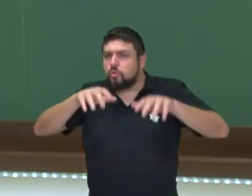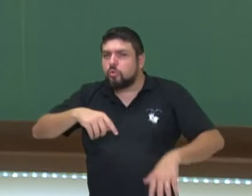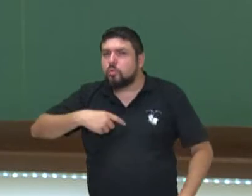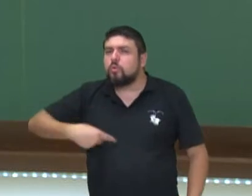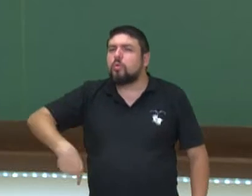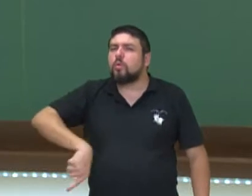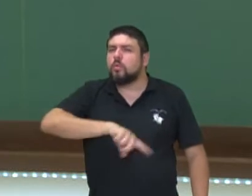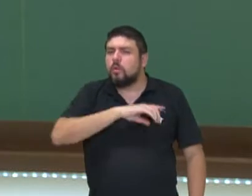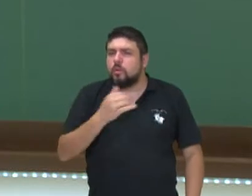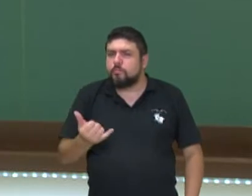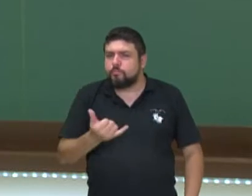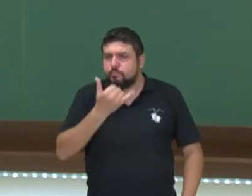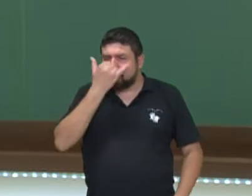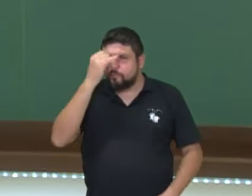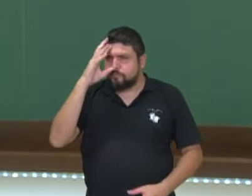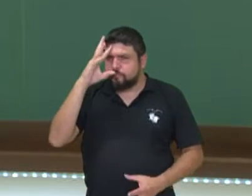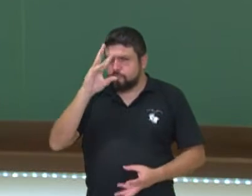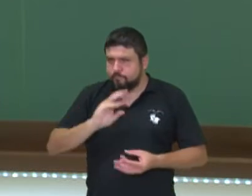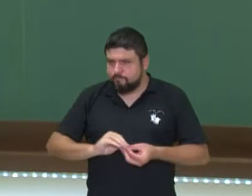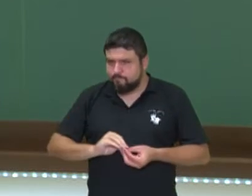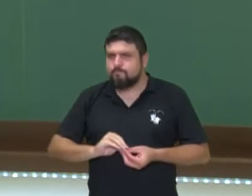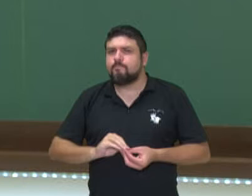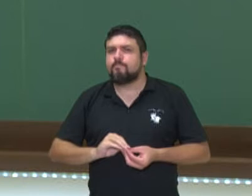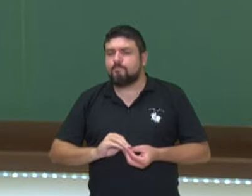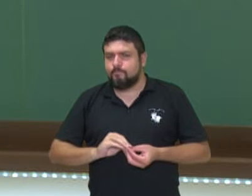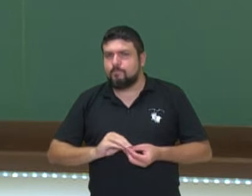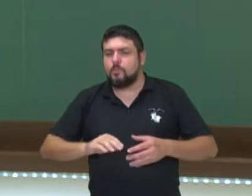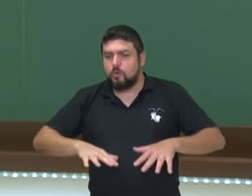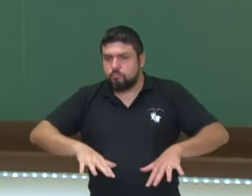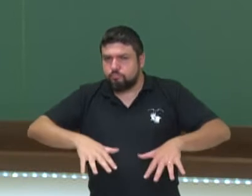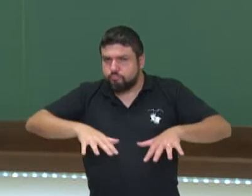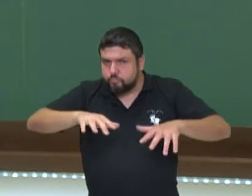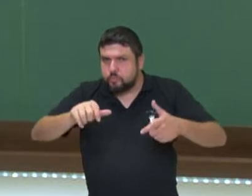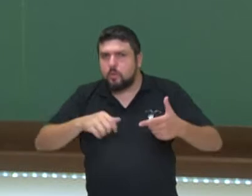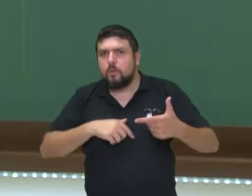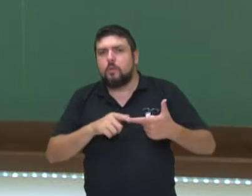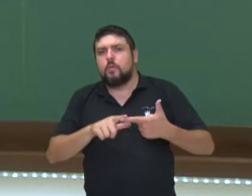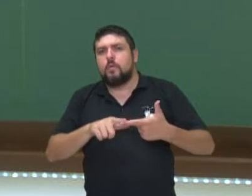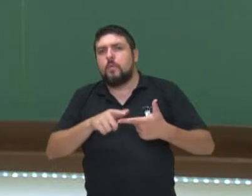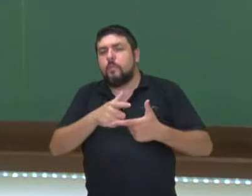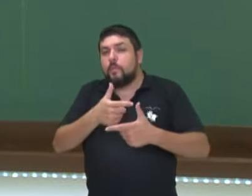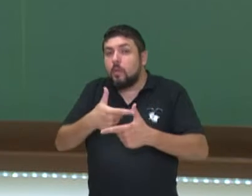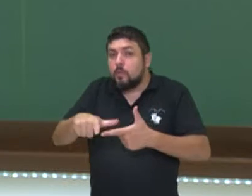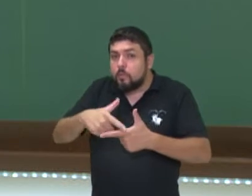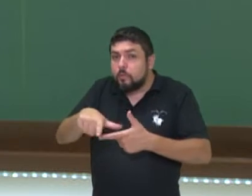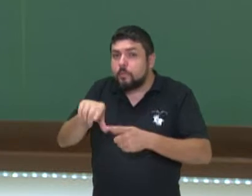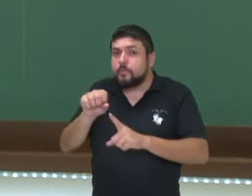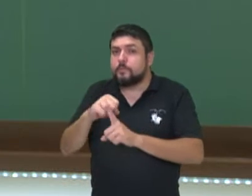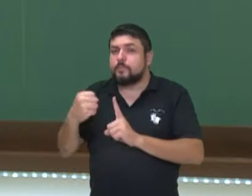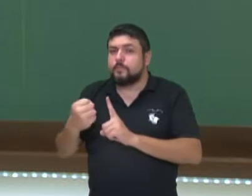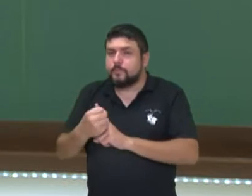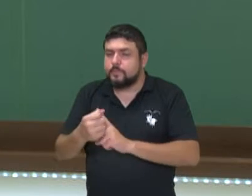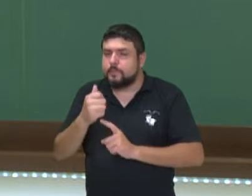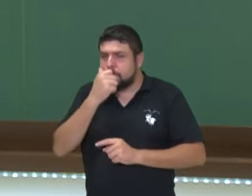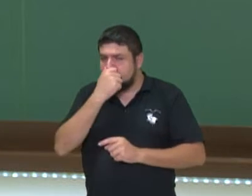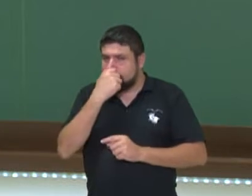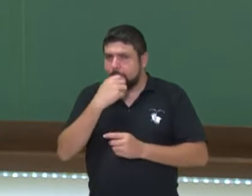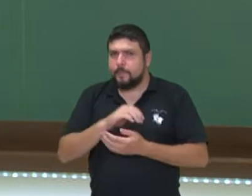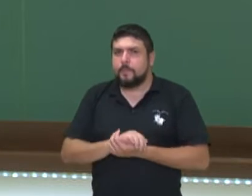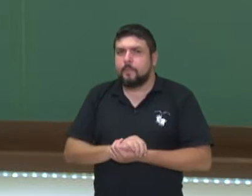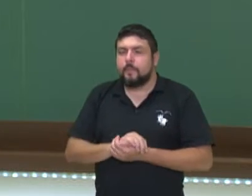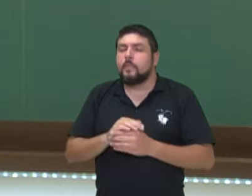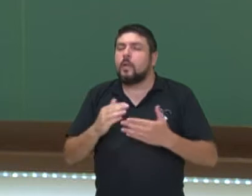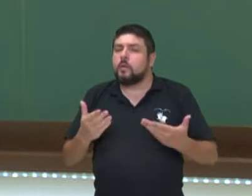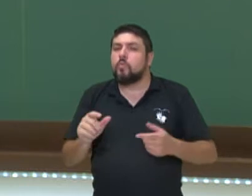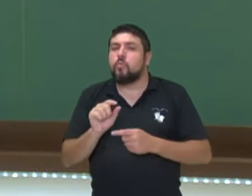impacto negativo dessa nossa ação. As enchentes, né, os problemas sociais. Então, tudo isso aí depende